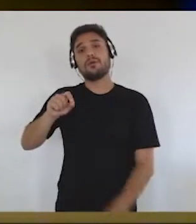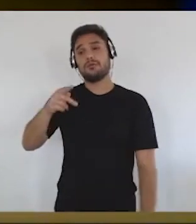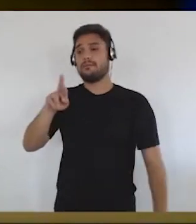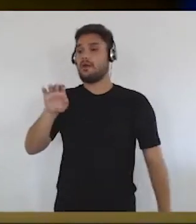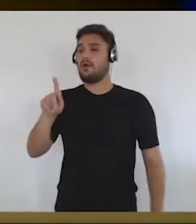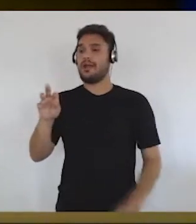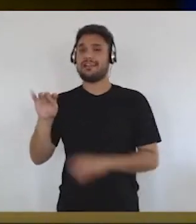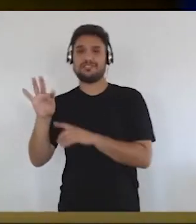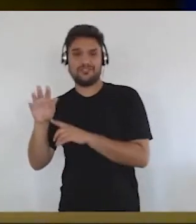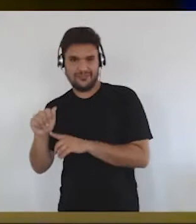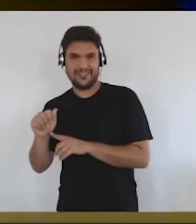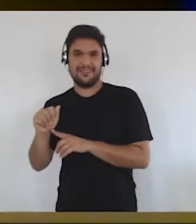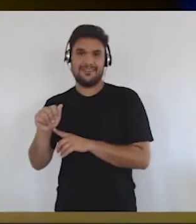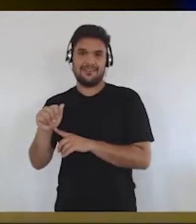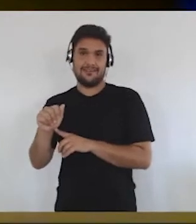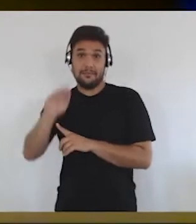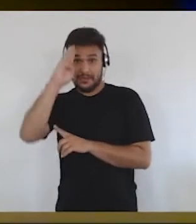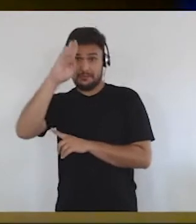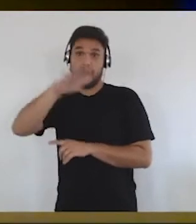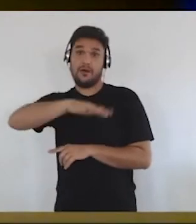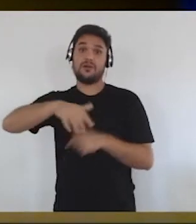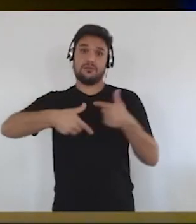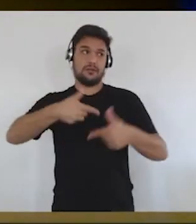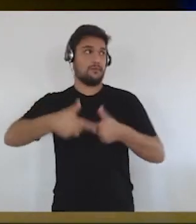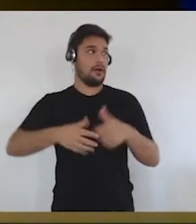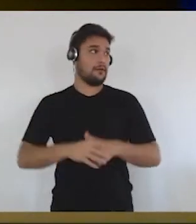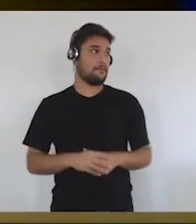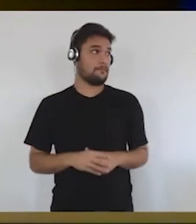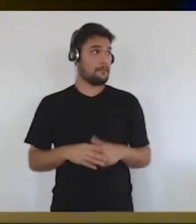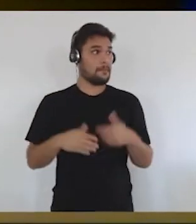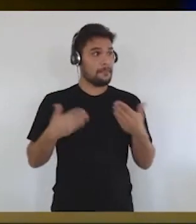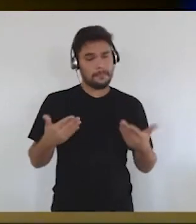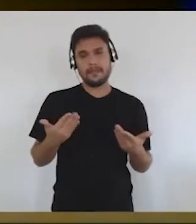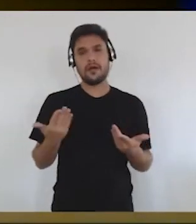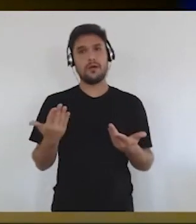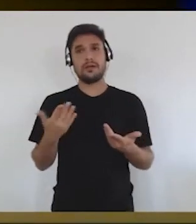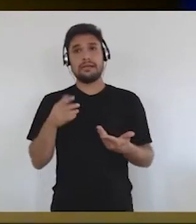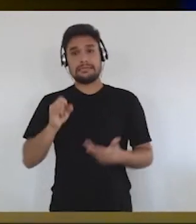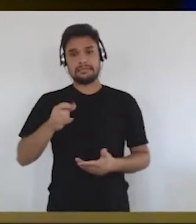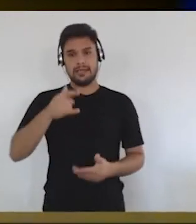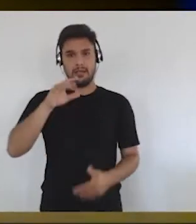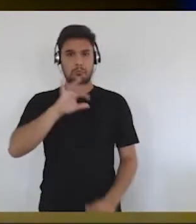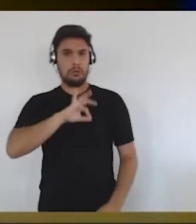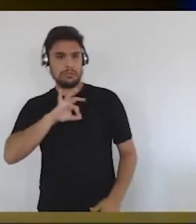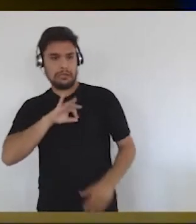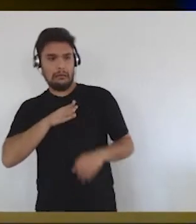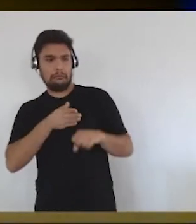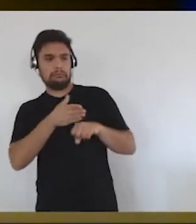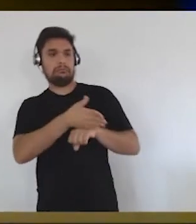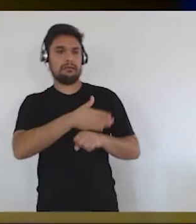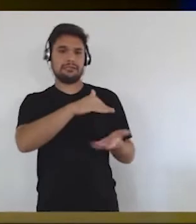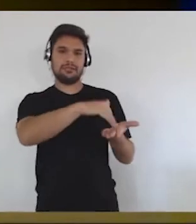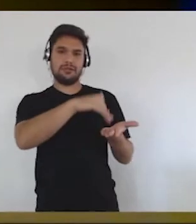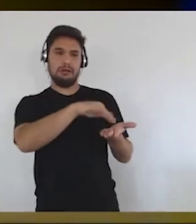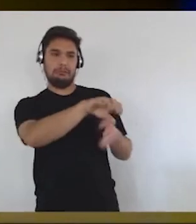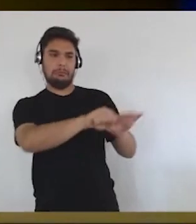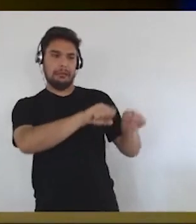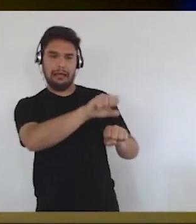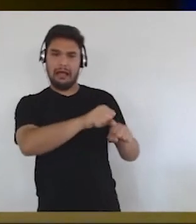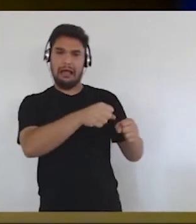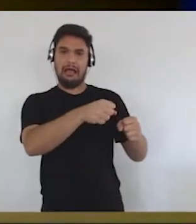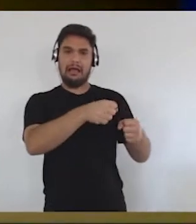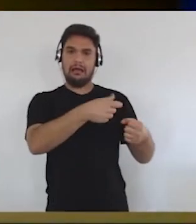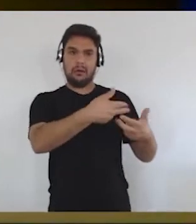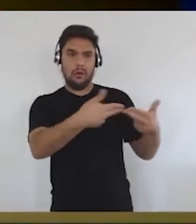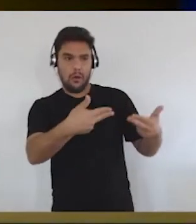nessa postulação. Assim, qualquer diligência de busca e apreensão em escritórios ou endereços de advogados